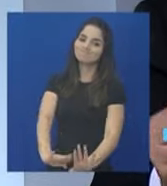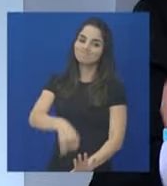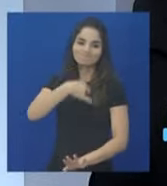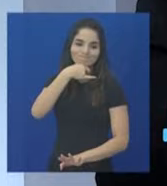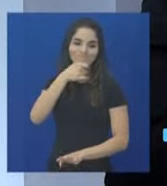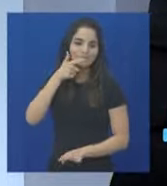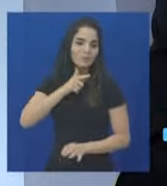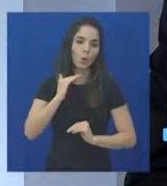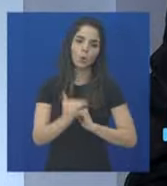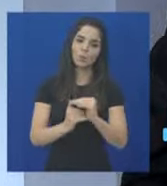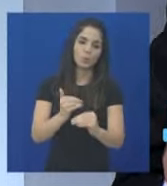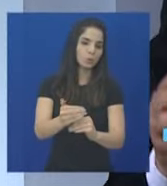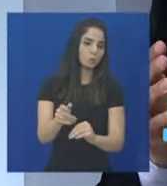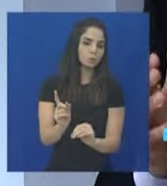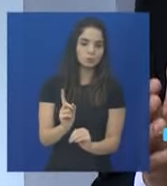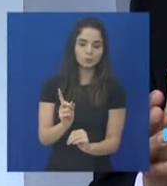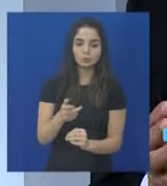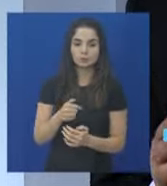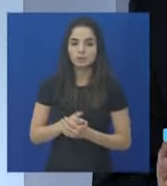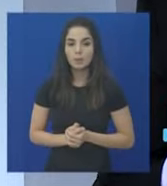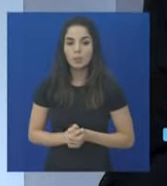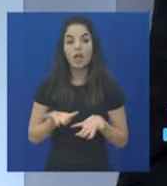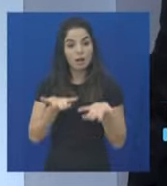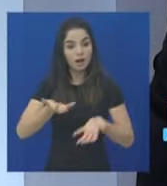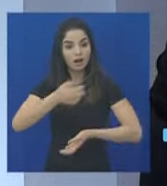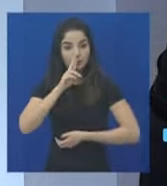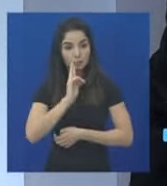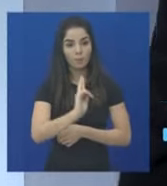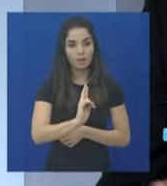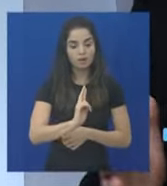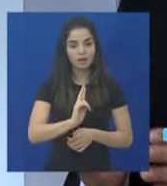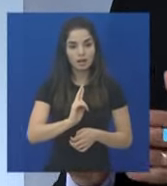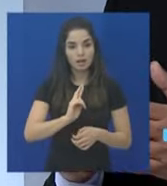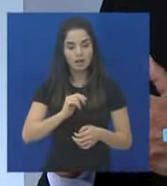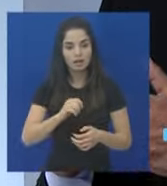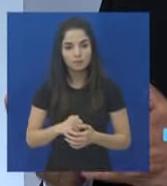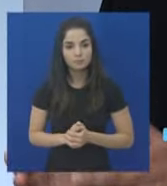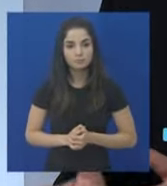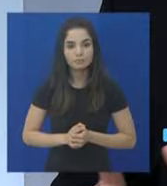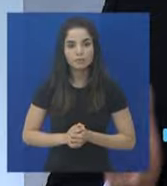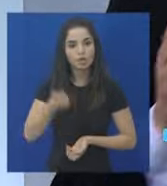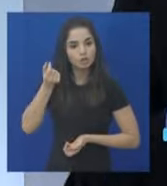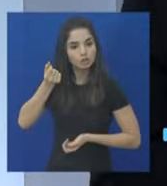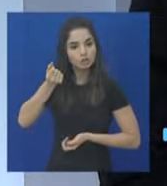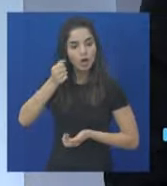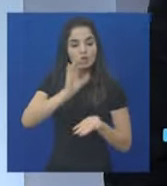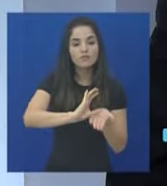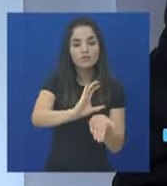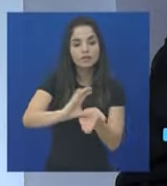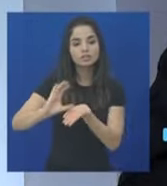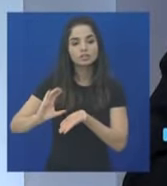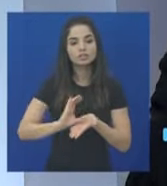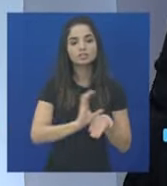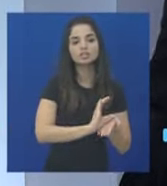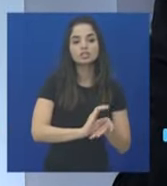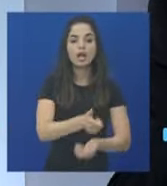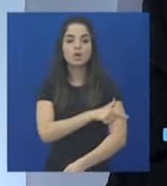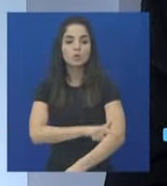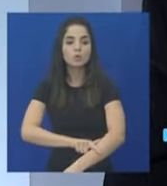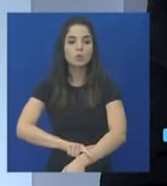prosseguimento desse projeto. Eu quero responder que esse recurso, eu investir na educação, colocando as